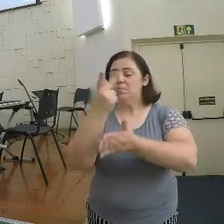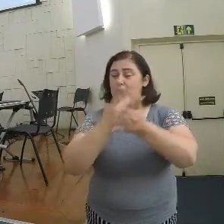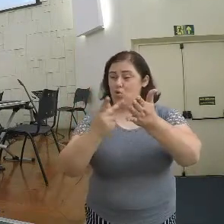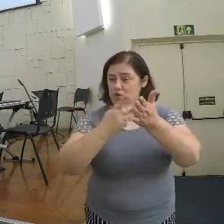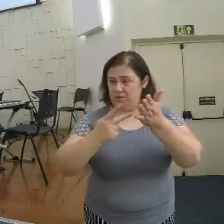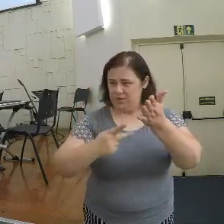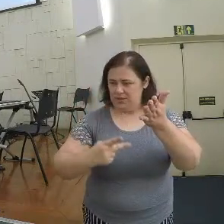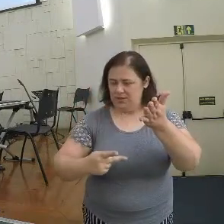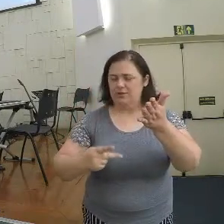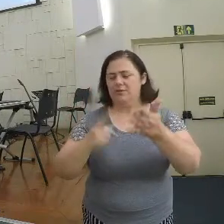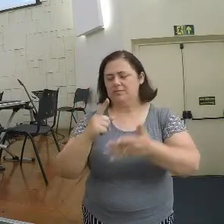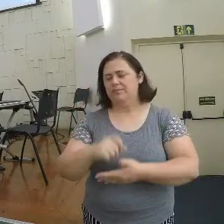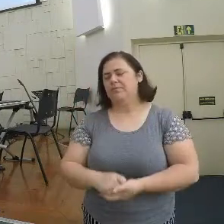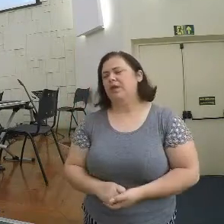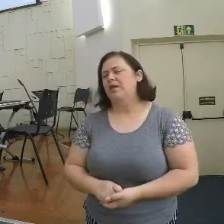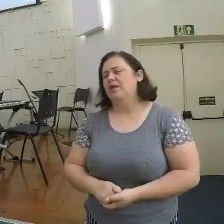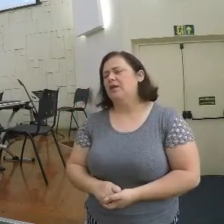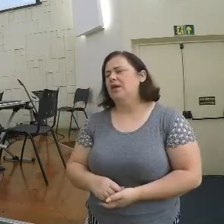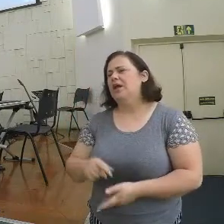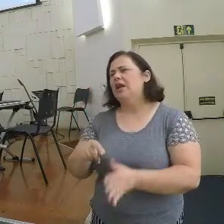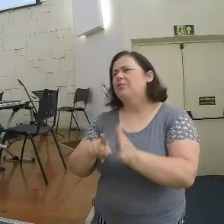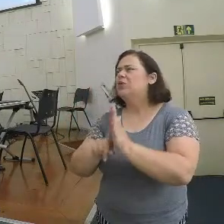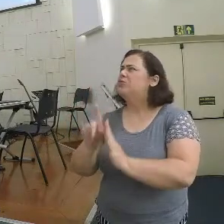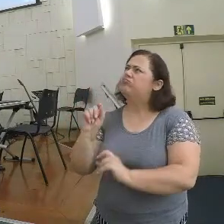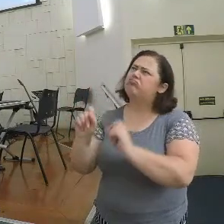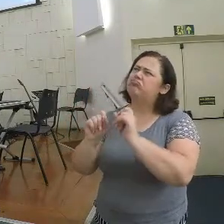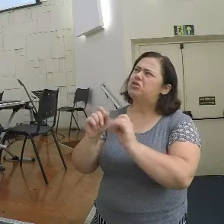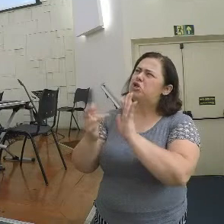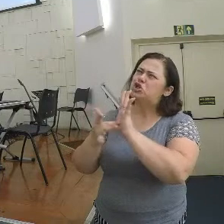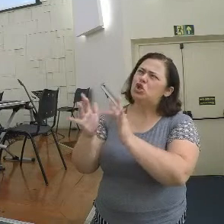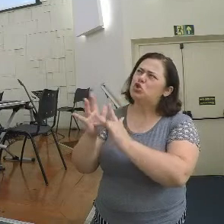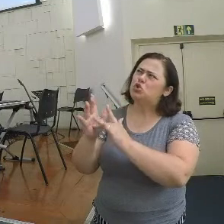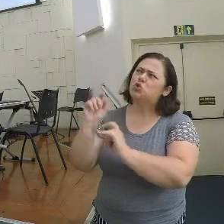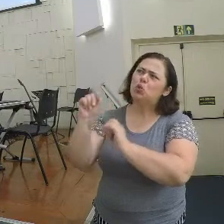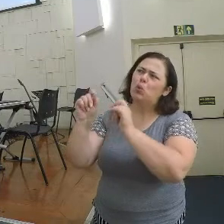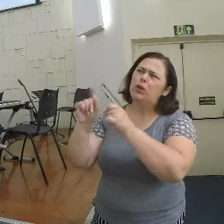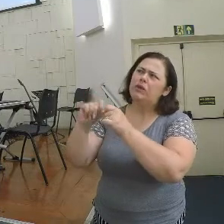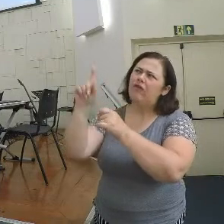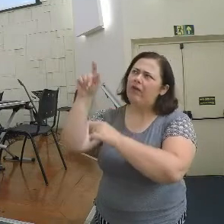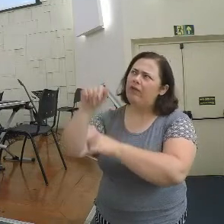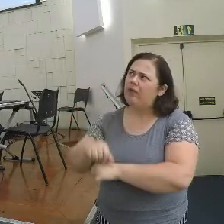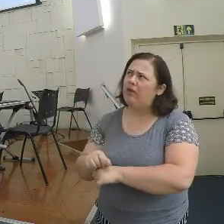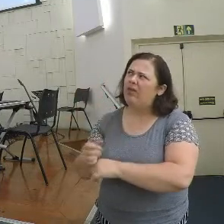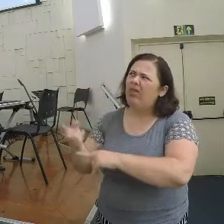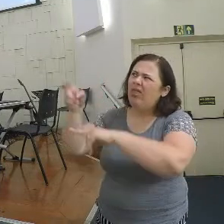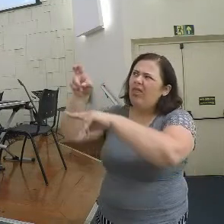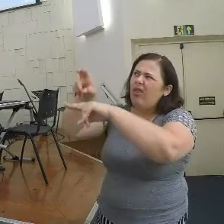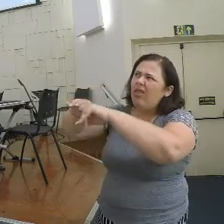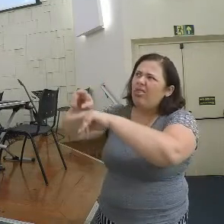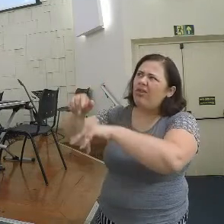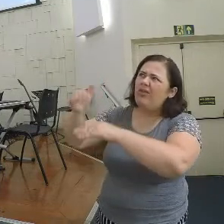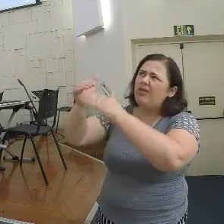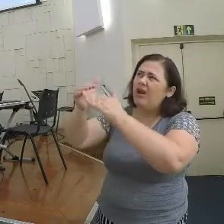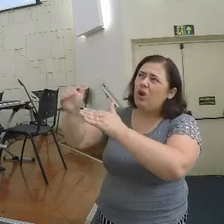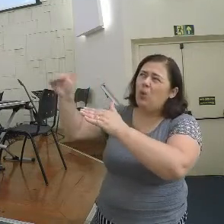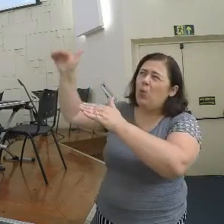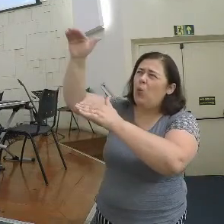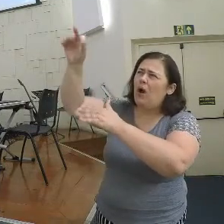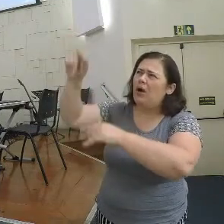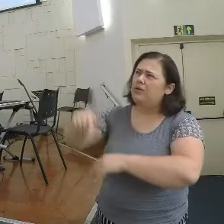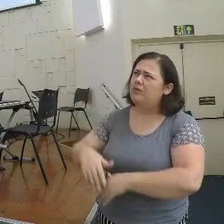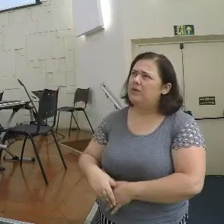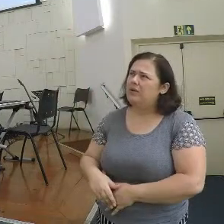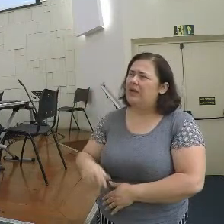assim: que fazes aí, Jesus, no alto da colina? Esta coroa a te ferir